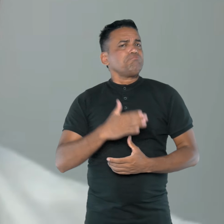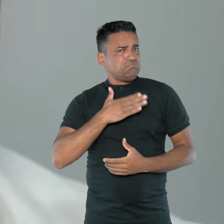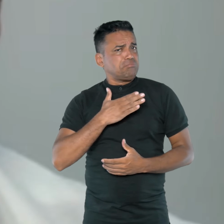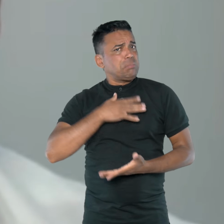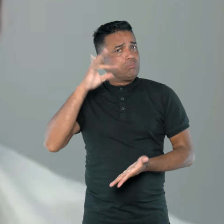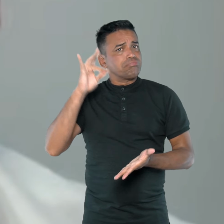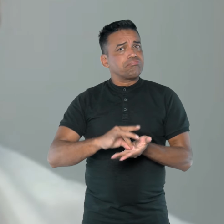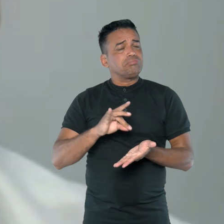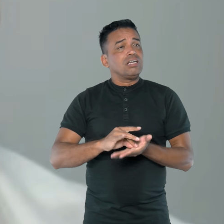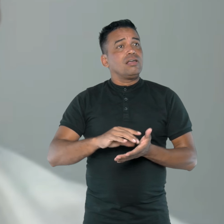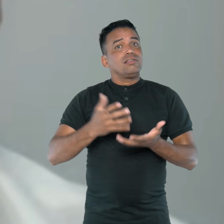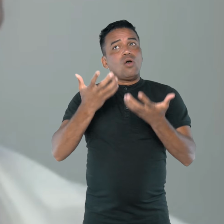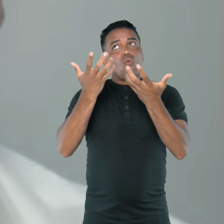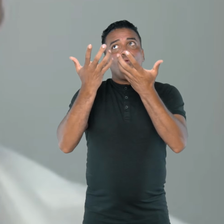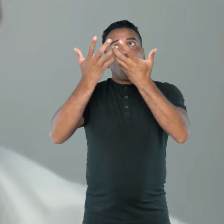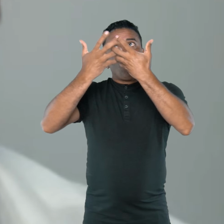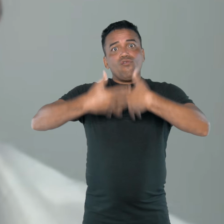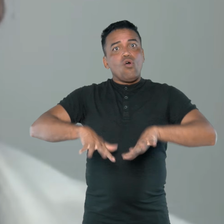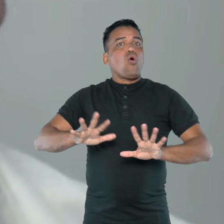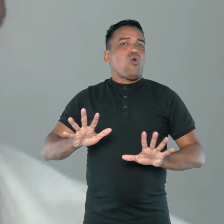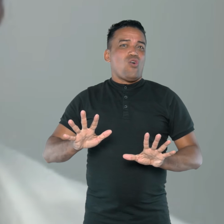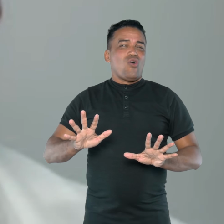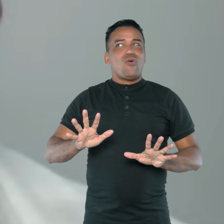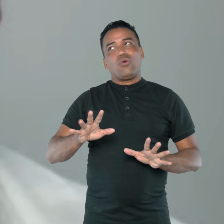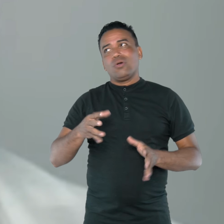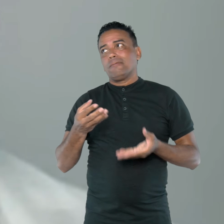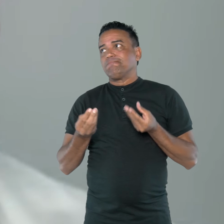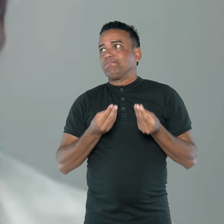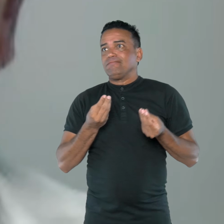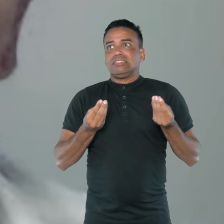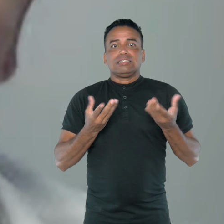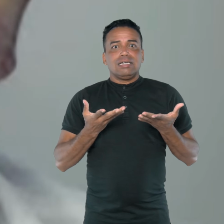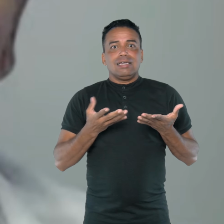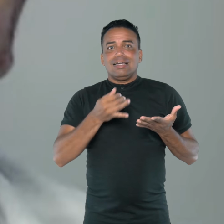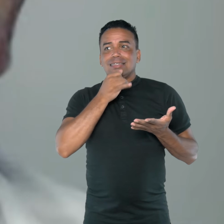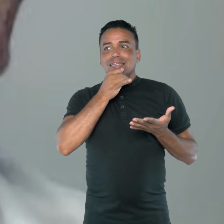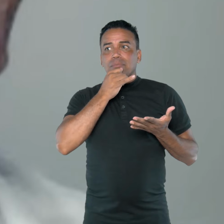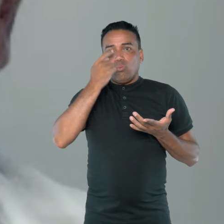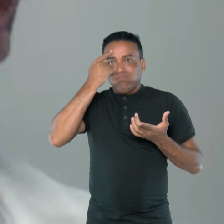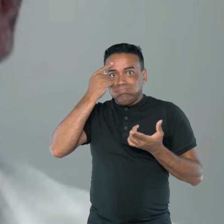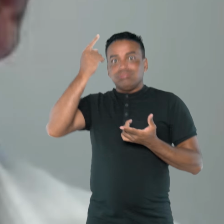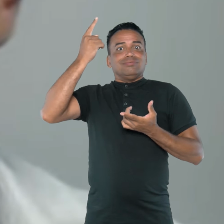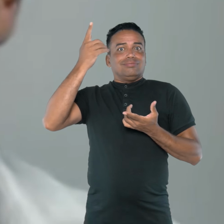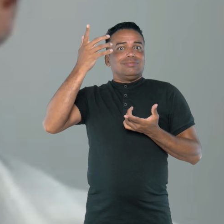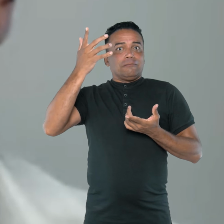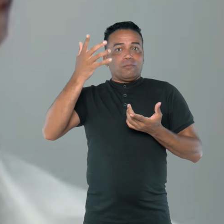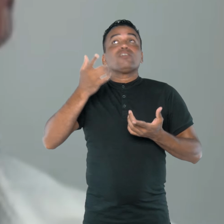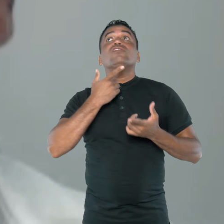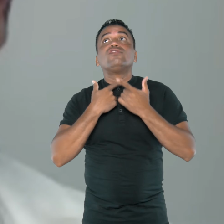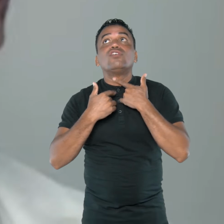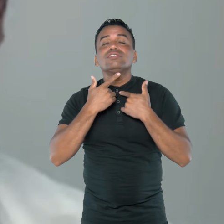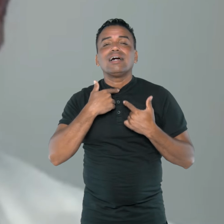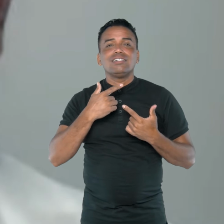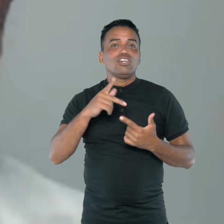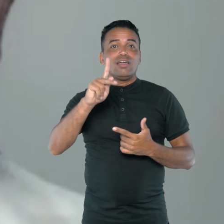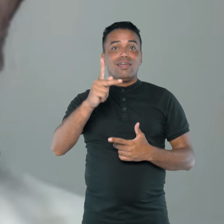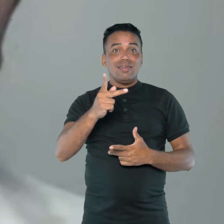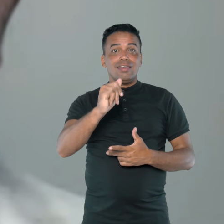verdade, funciona como... É a centelha, né? É o desejo de Hilda